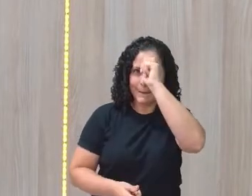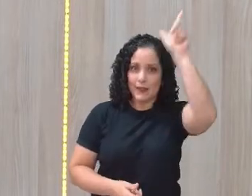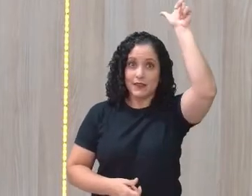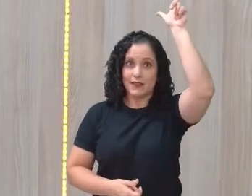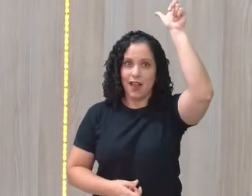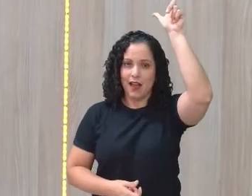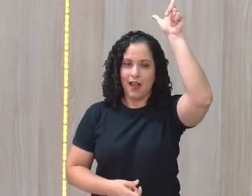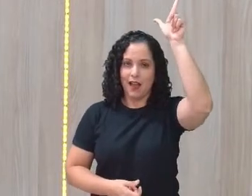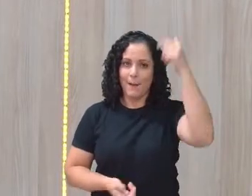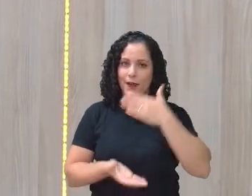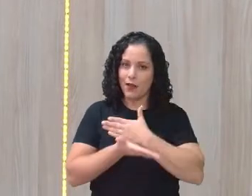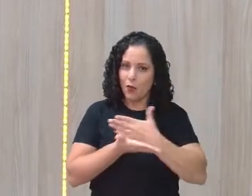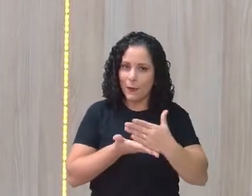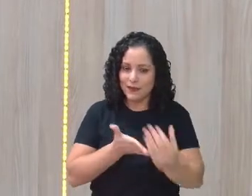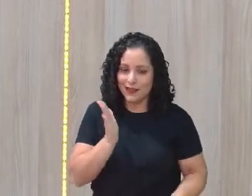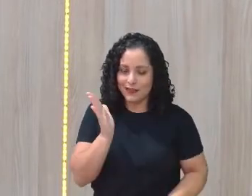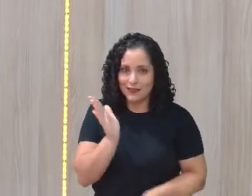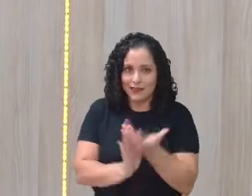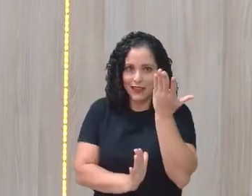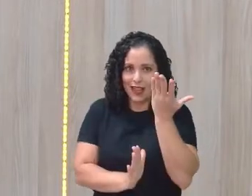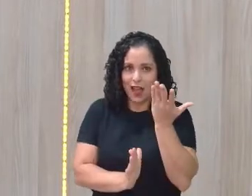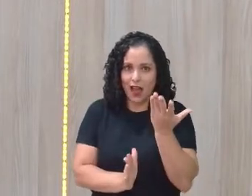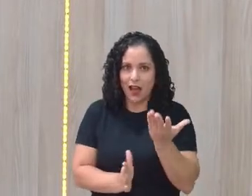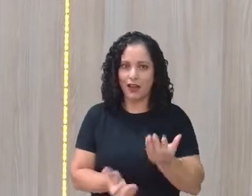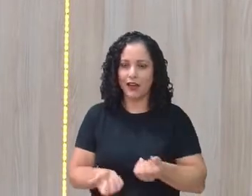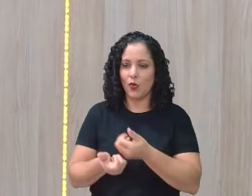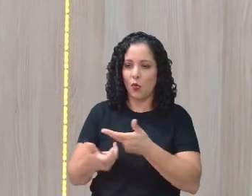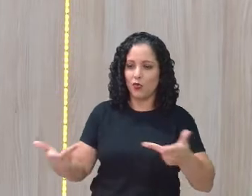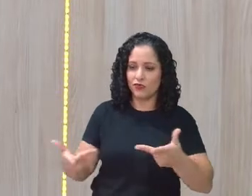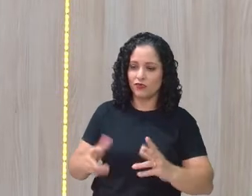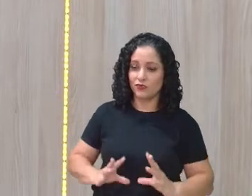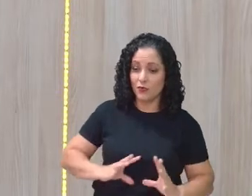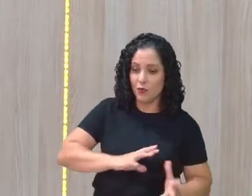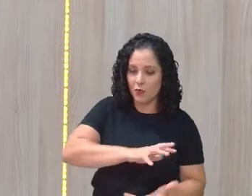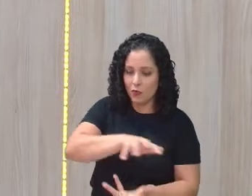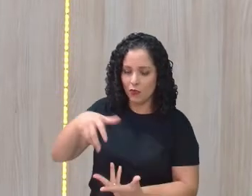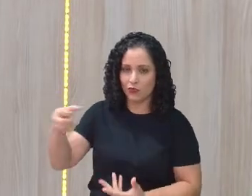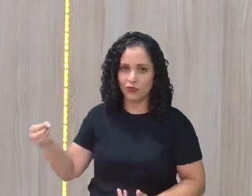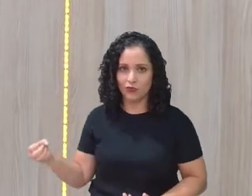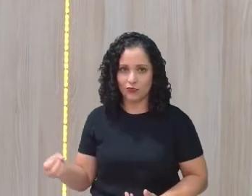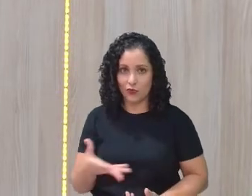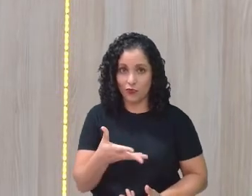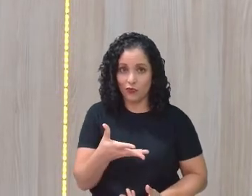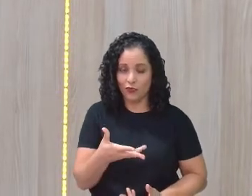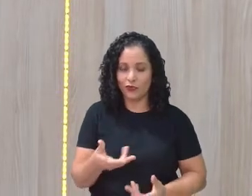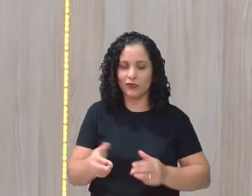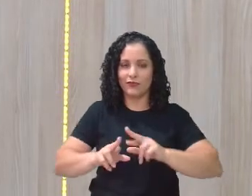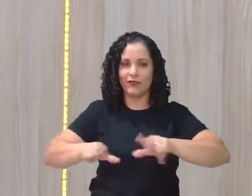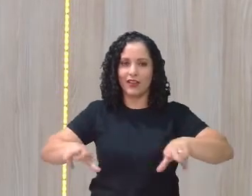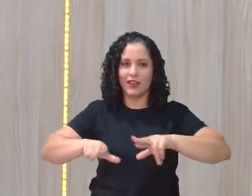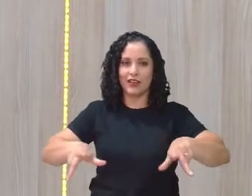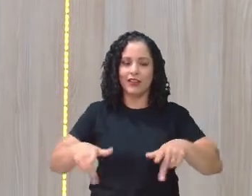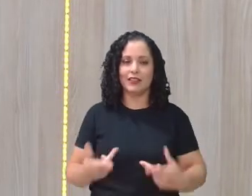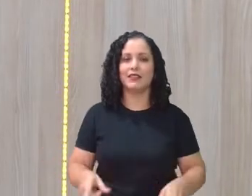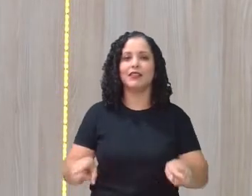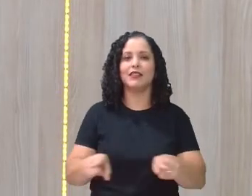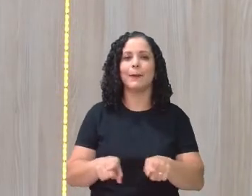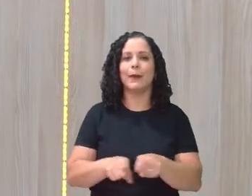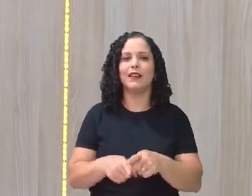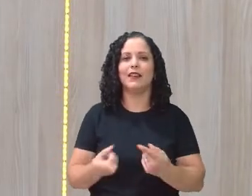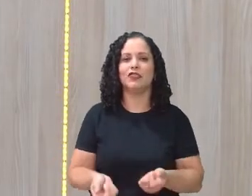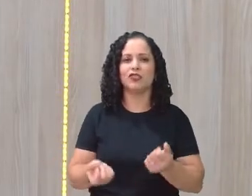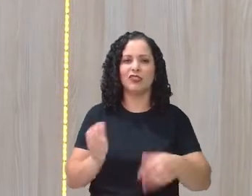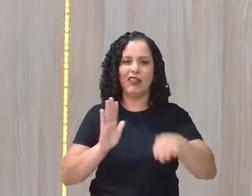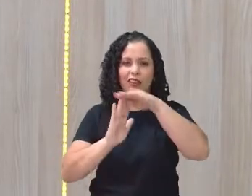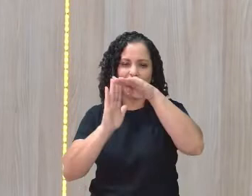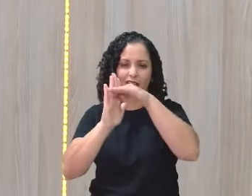para criar um outro mundo possível, certo? E a crise do antigo regime, né? Esse antigo regime